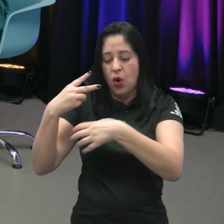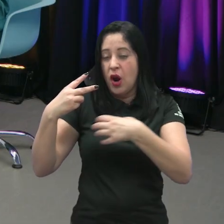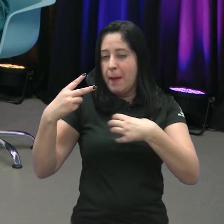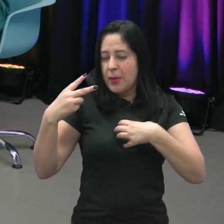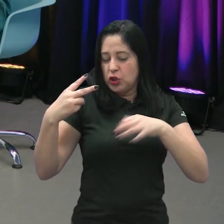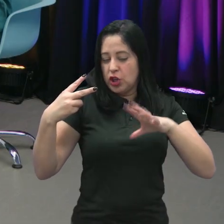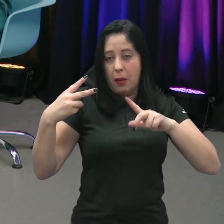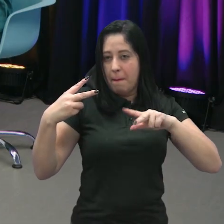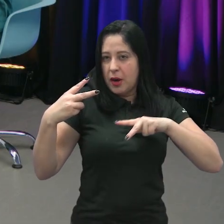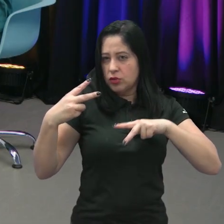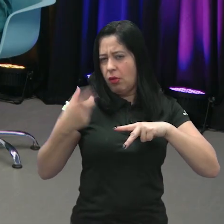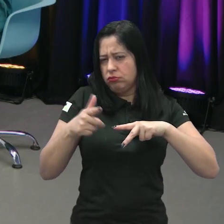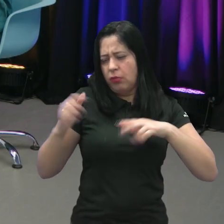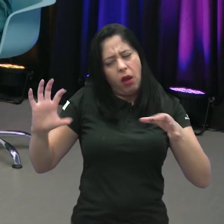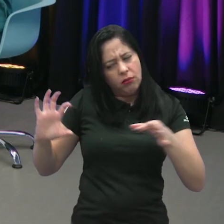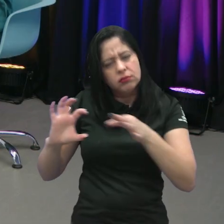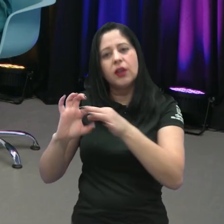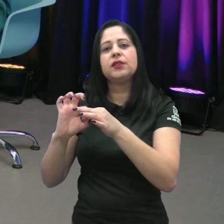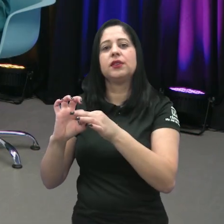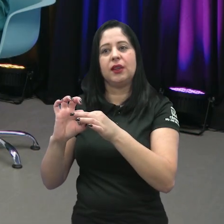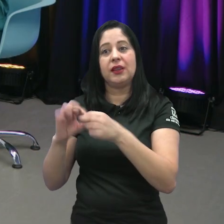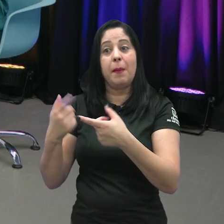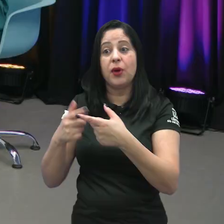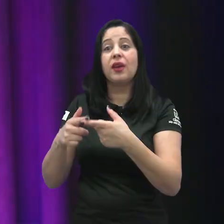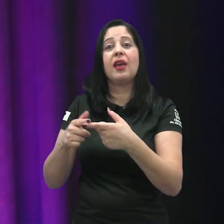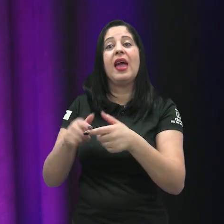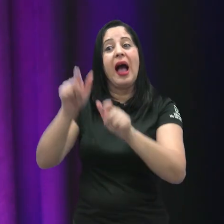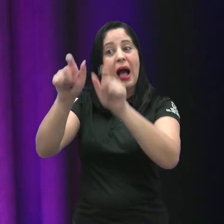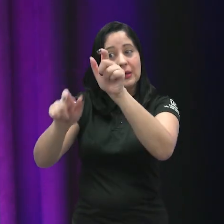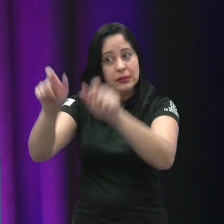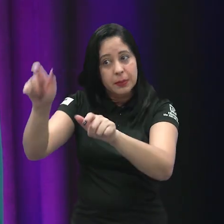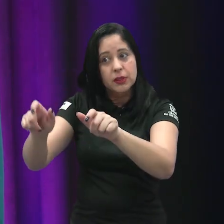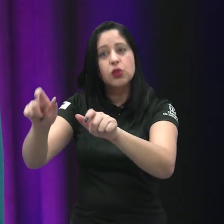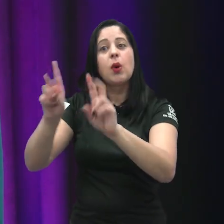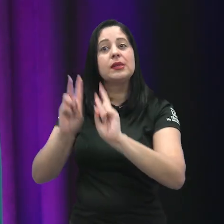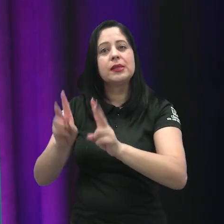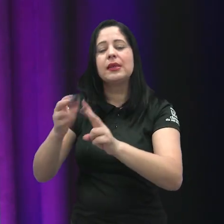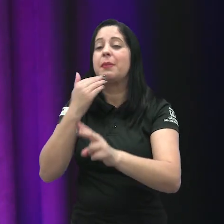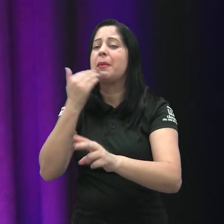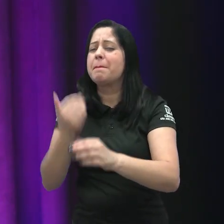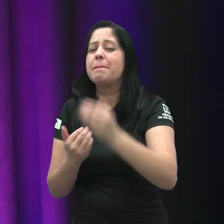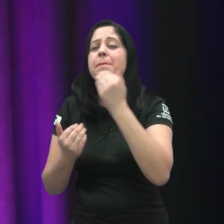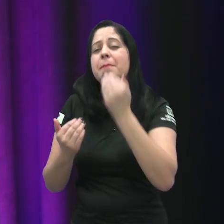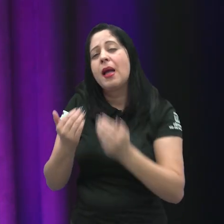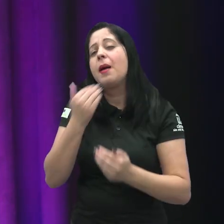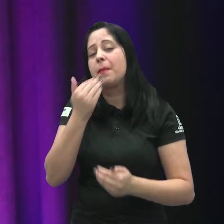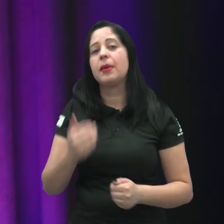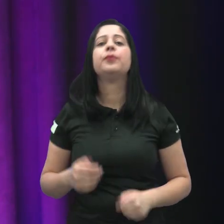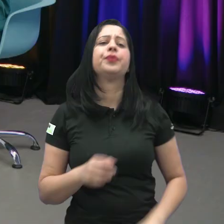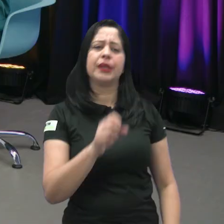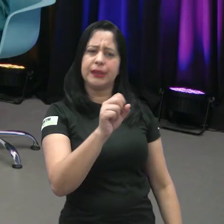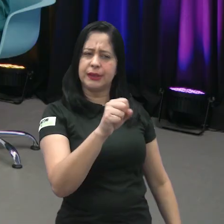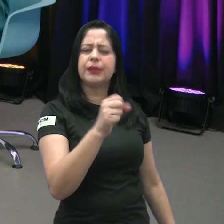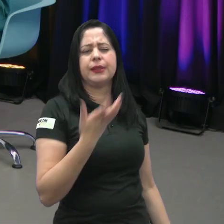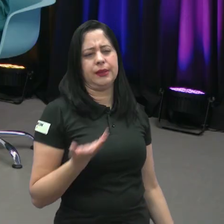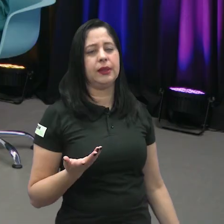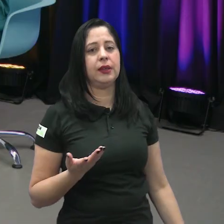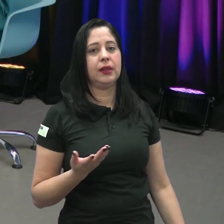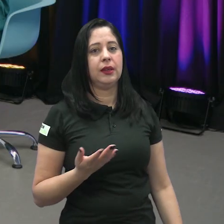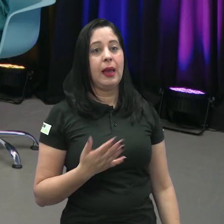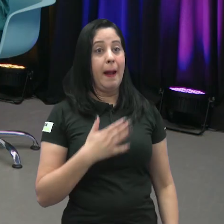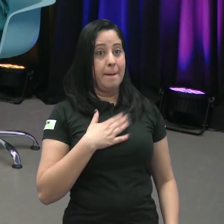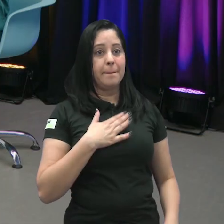querer conversar, né? Vão querer expor suas dores também e tem que estar ali aberto para receber, né? Parabéns. Eu sou muito assim,